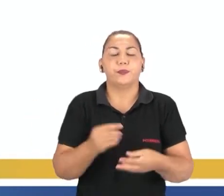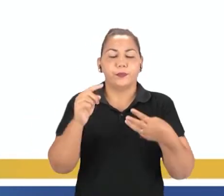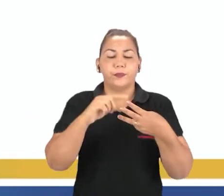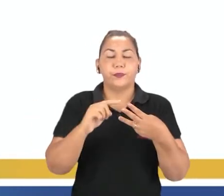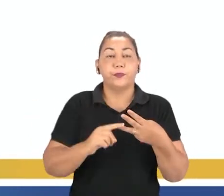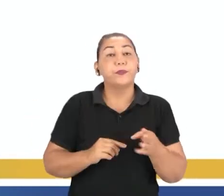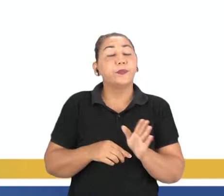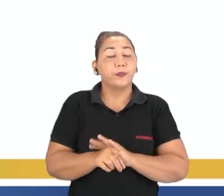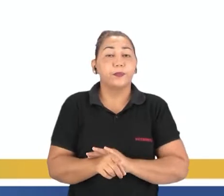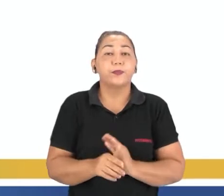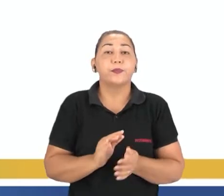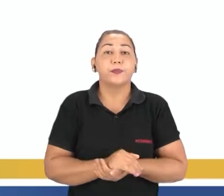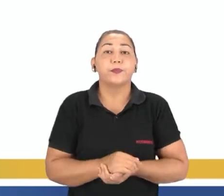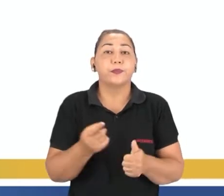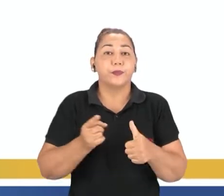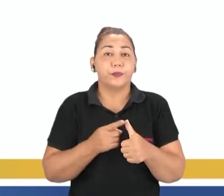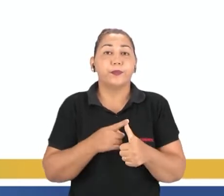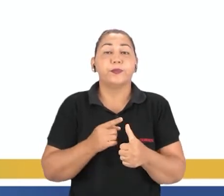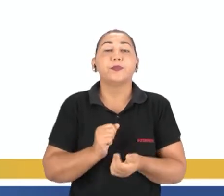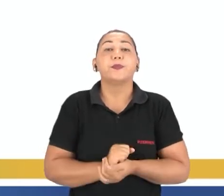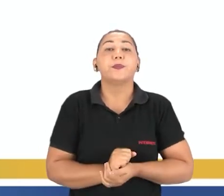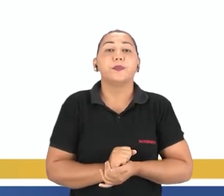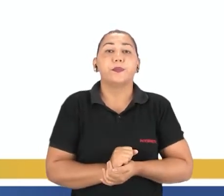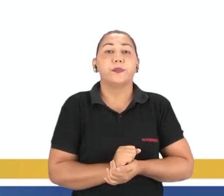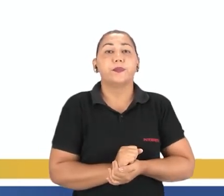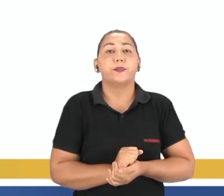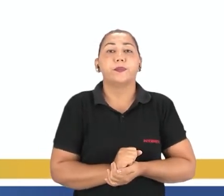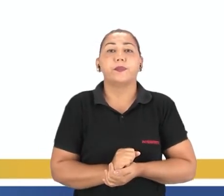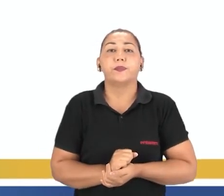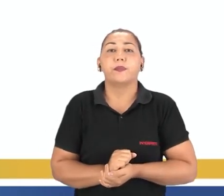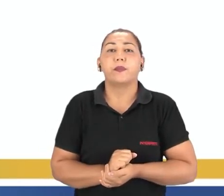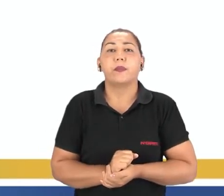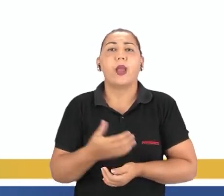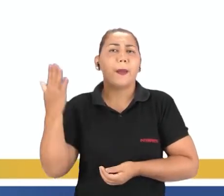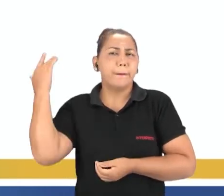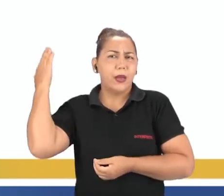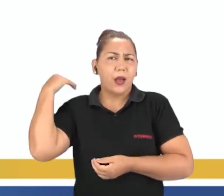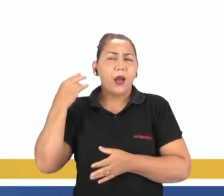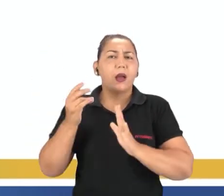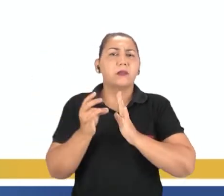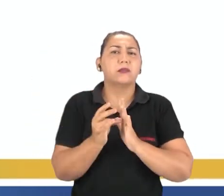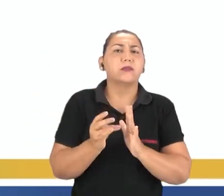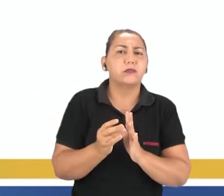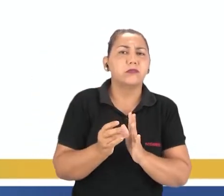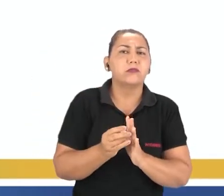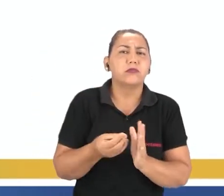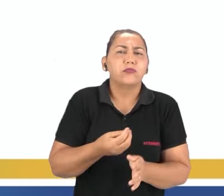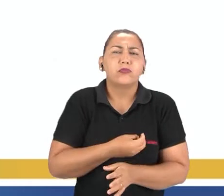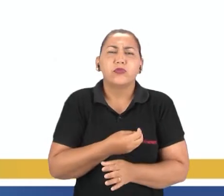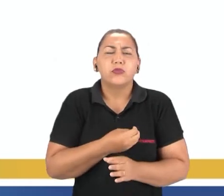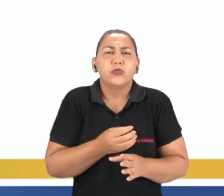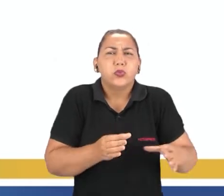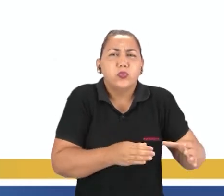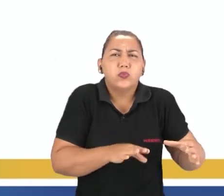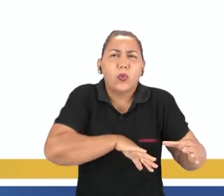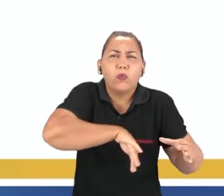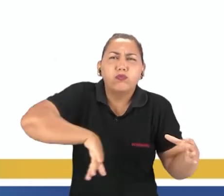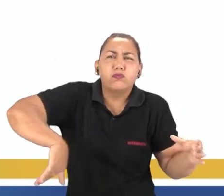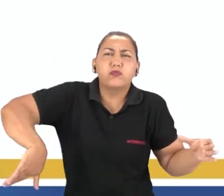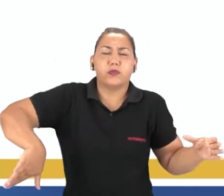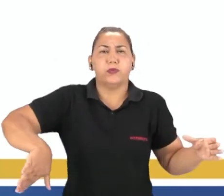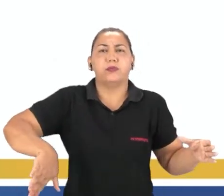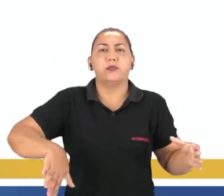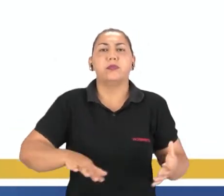questões, né? A nossa primeira questão diz o seguinte: o tempo em que os povos indígenas ainda viviam totalmente isolados dos povos